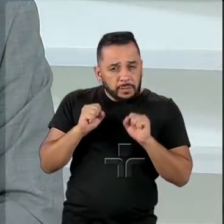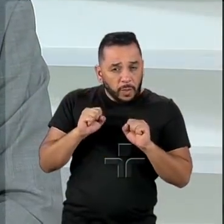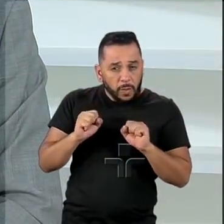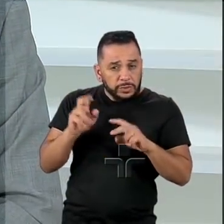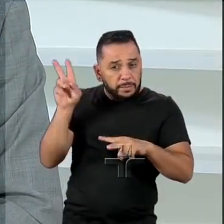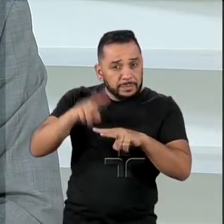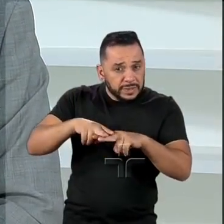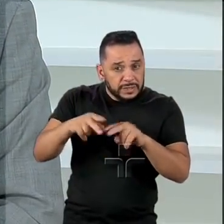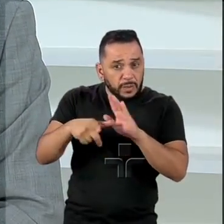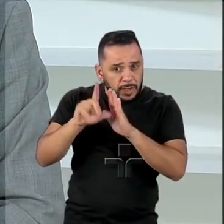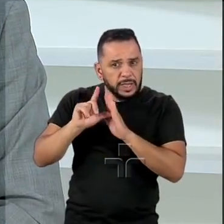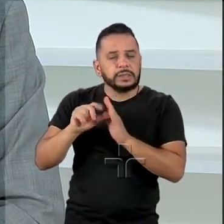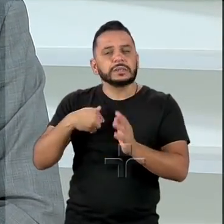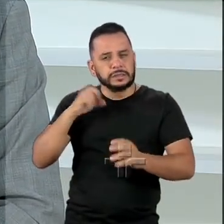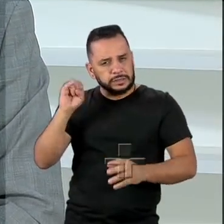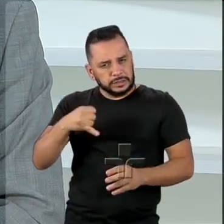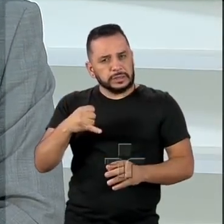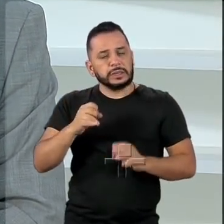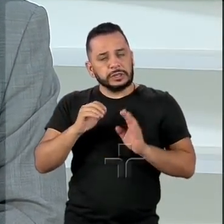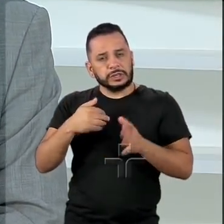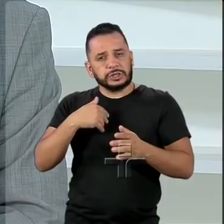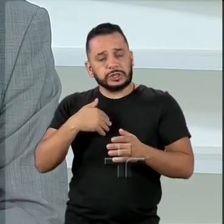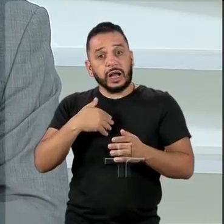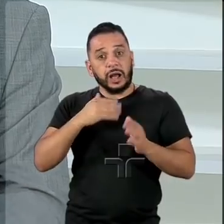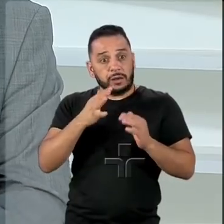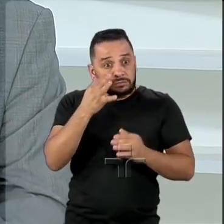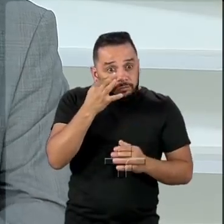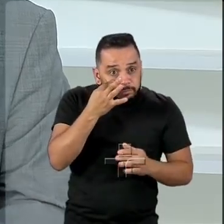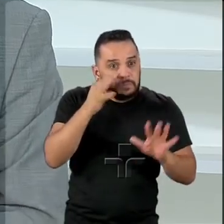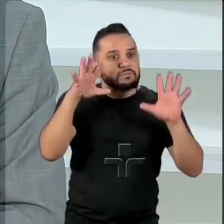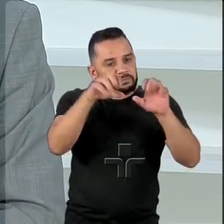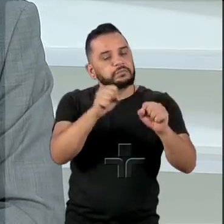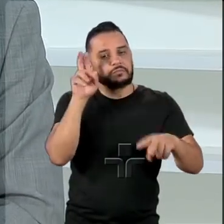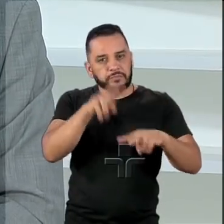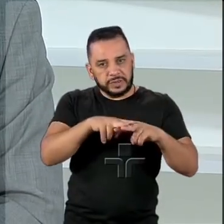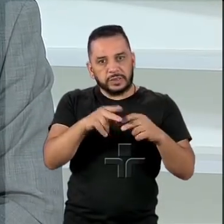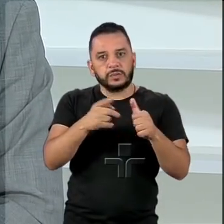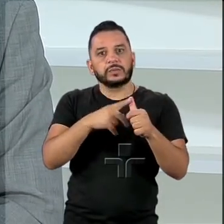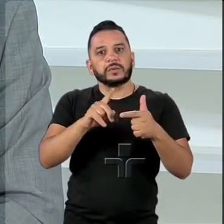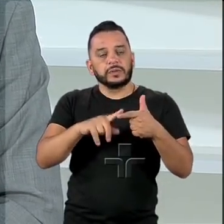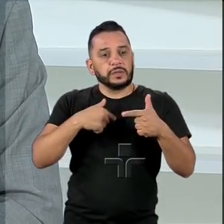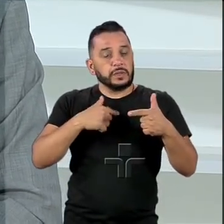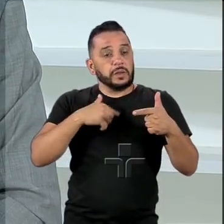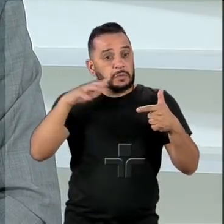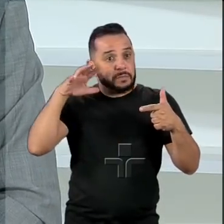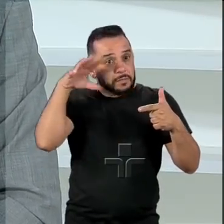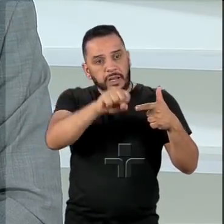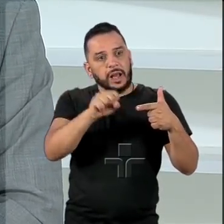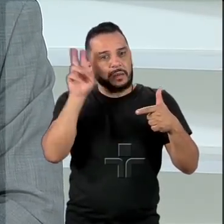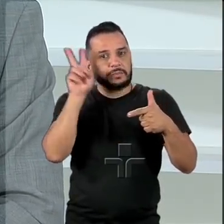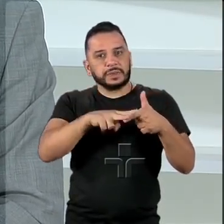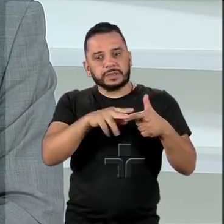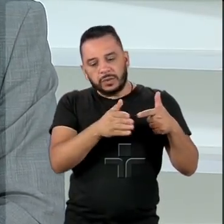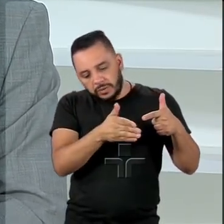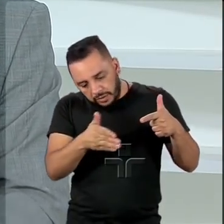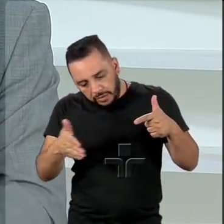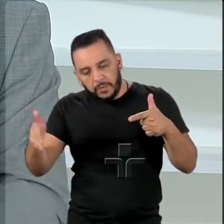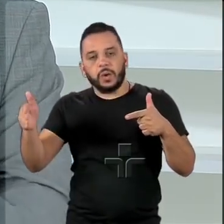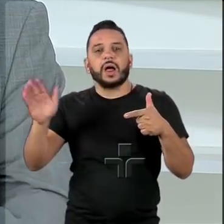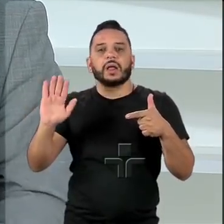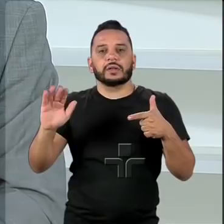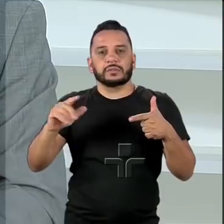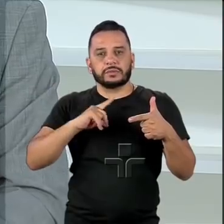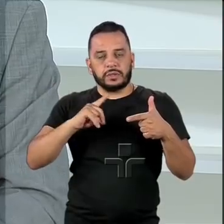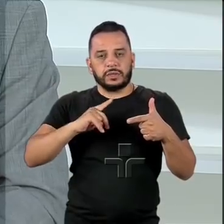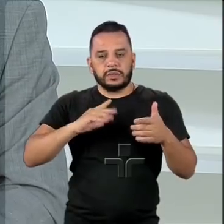até antes do processo, prisão em flagrante, prisão temporária, prisão provisória, definições legais, onde se permite que, por